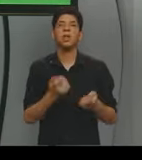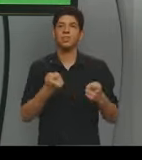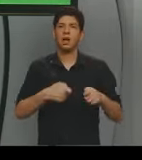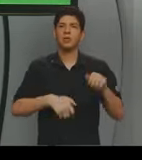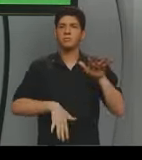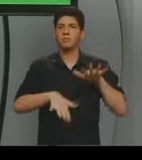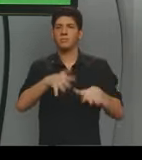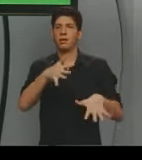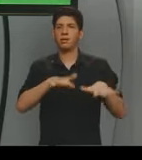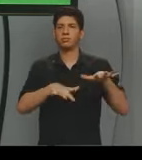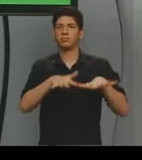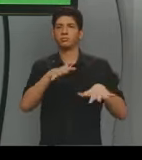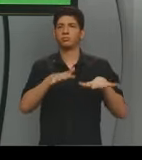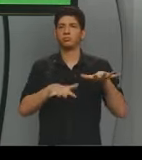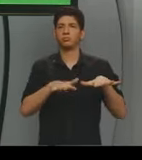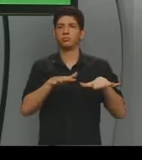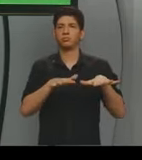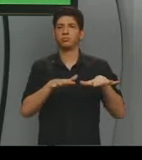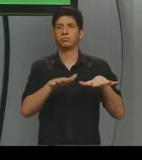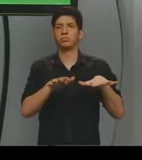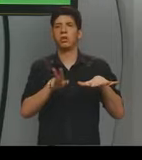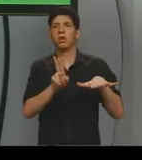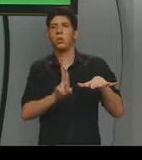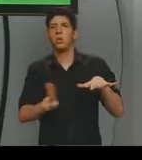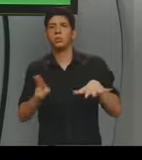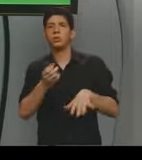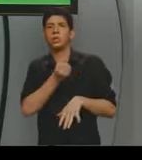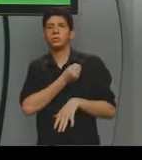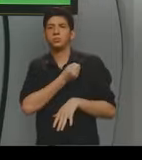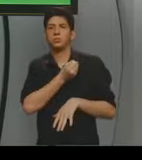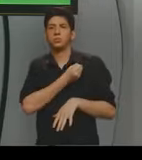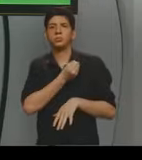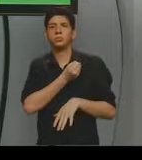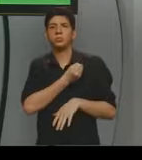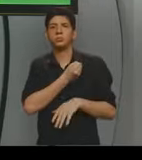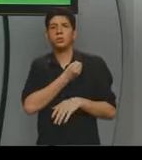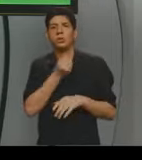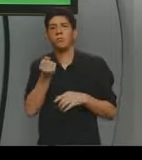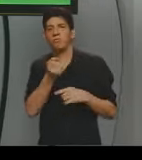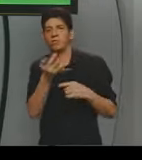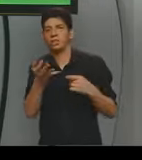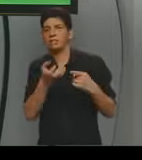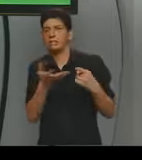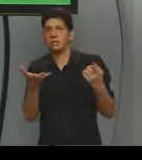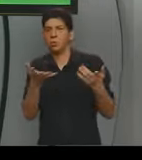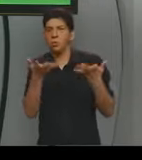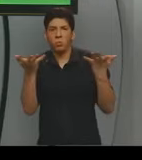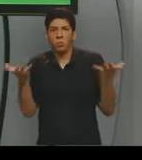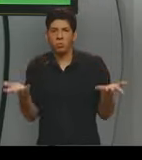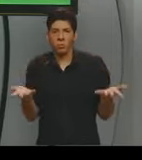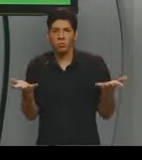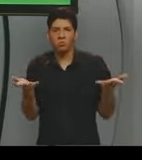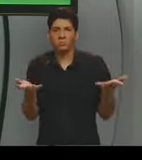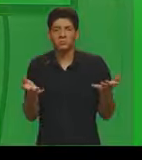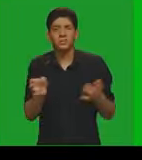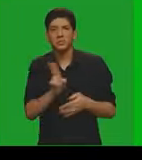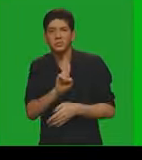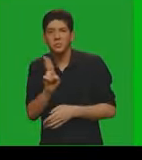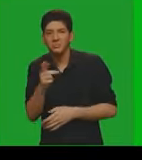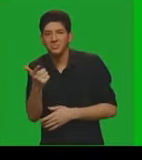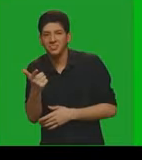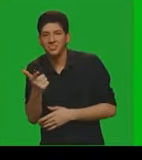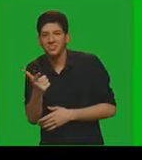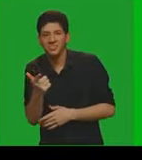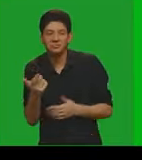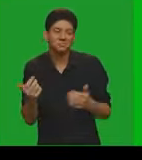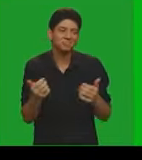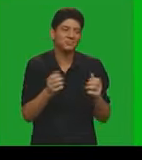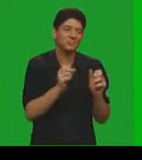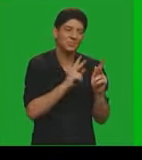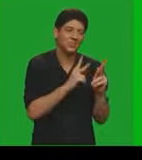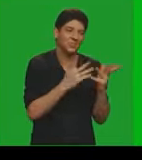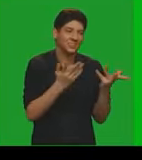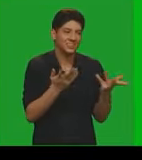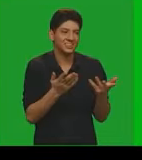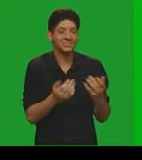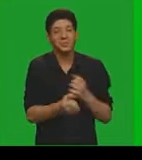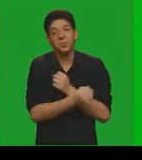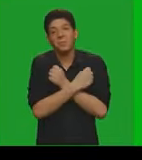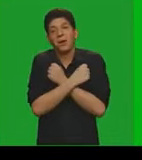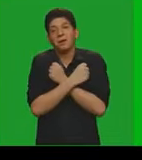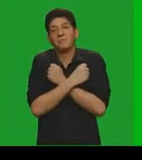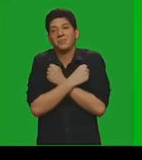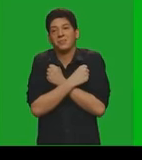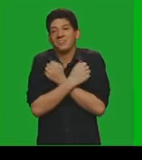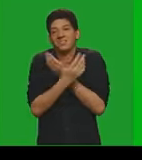média aritmética com números fracionários? Tem um nome, não? Não tem o nome. Então, tá, vamos dar um abraço